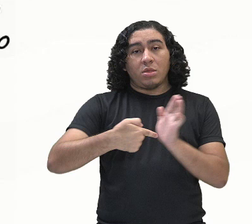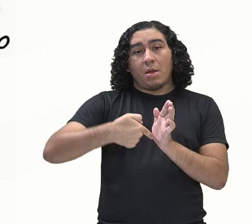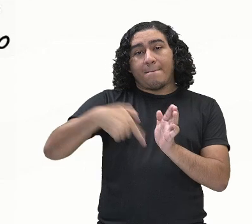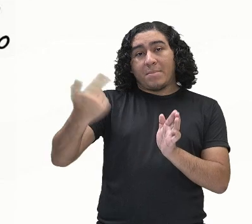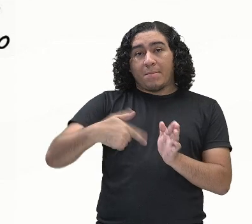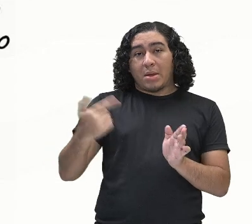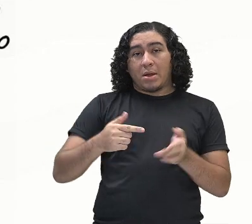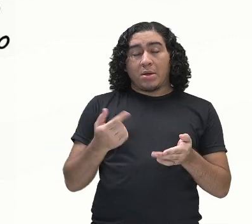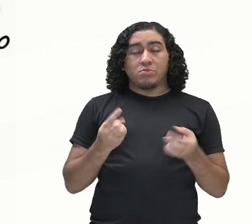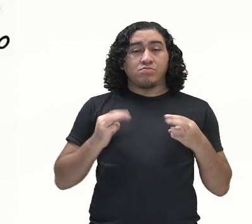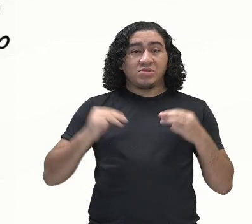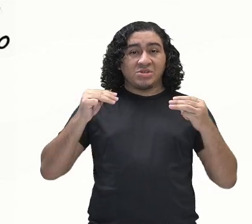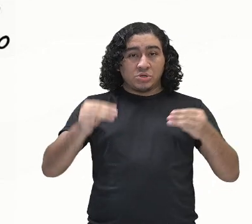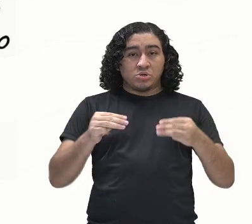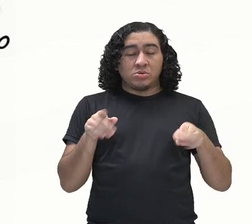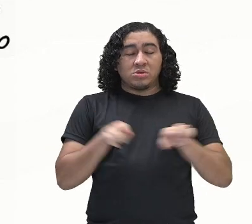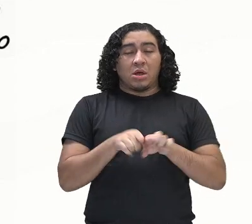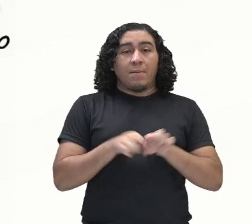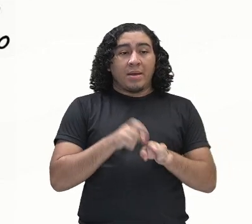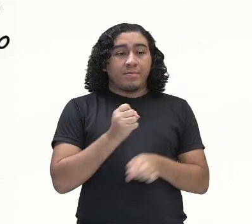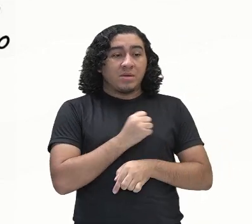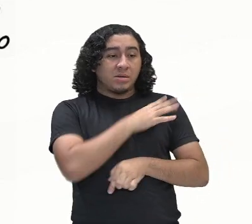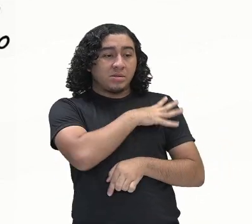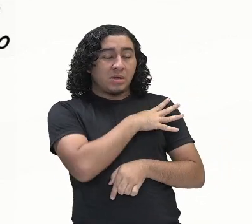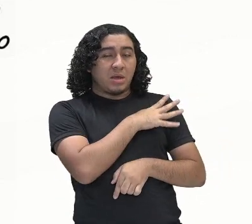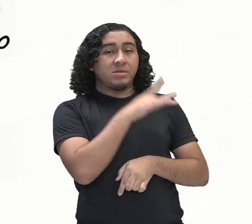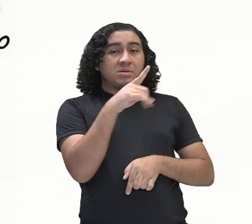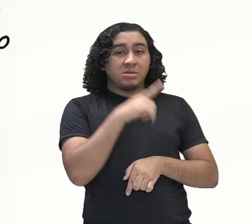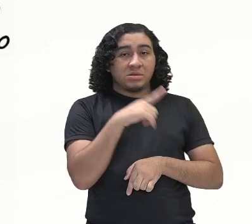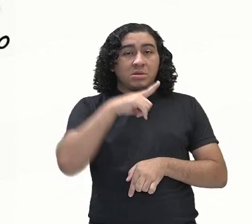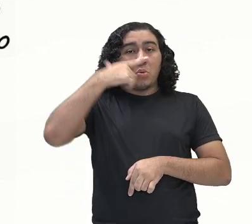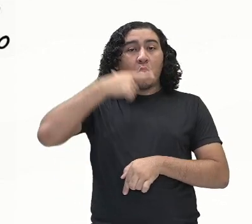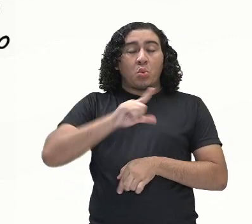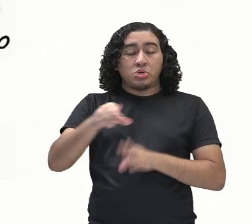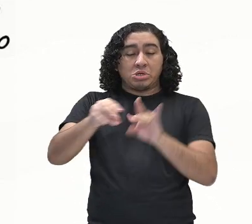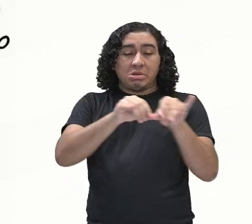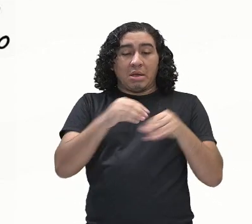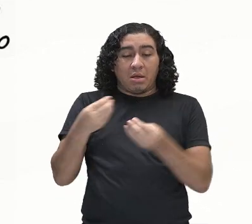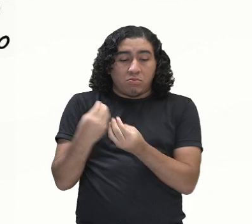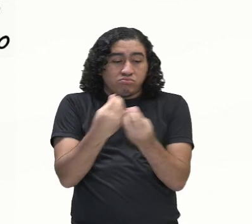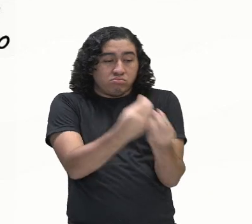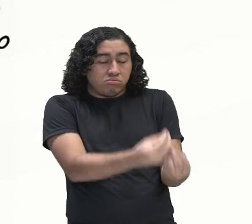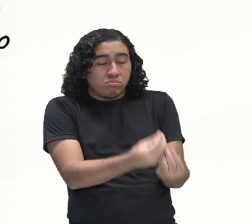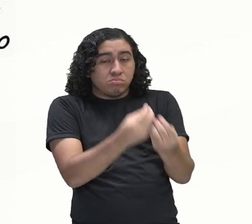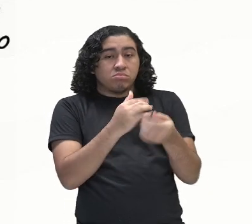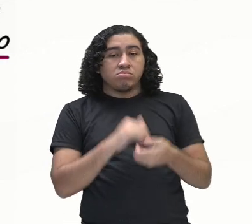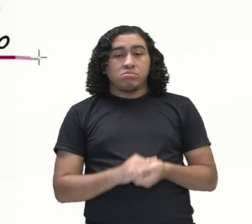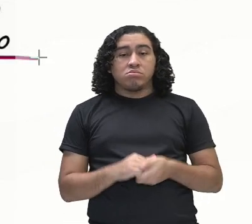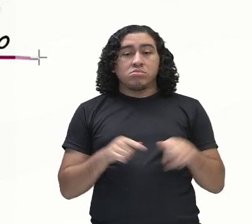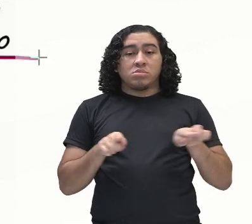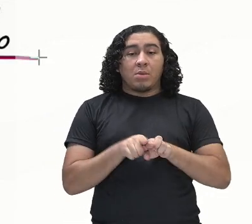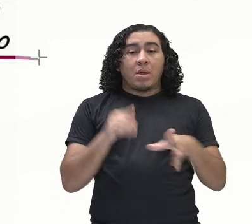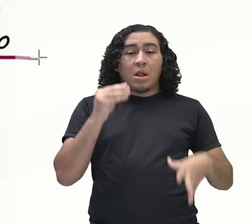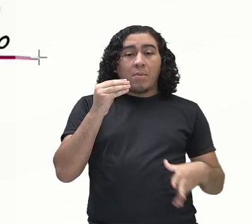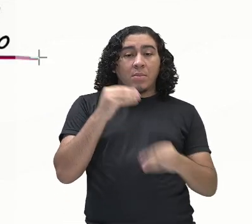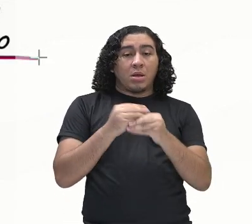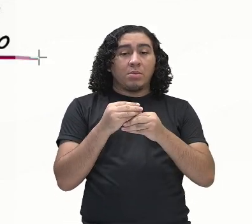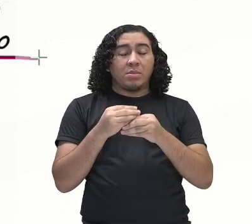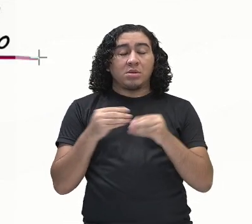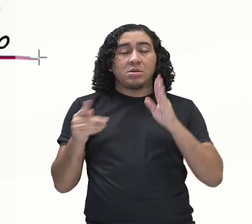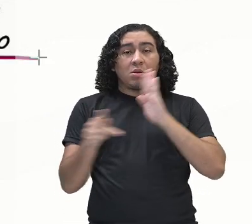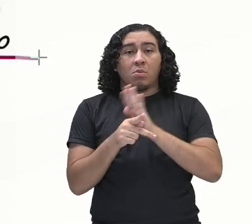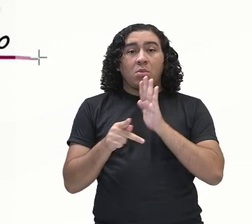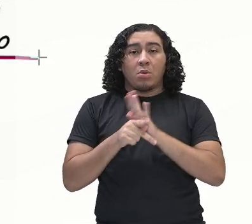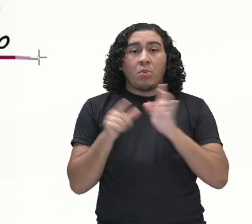doação de terras para soldados e a implementação aqui, olha, dentro desse